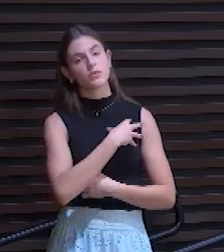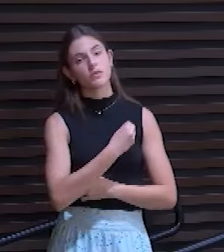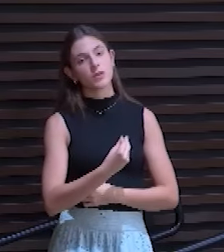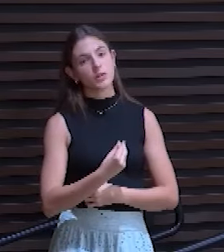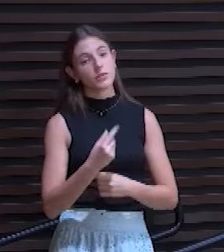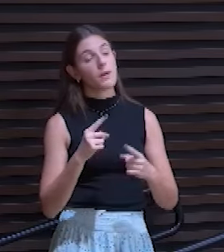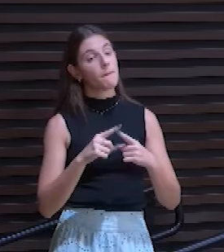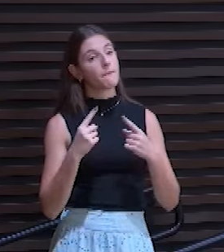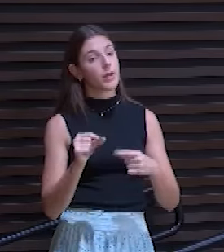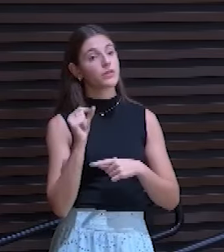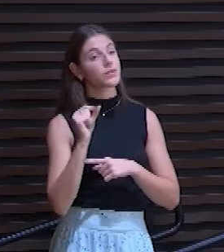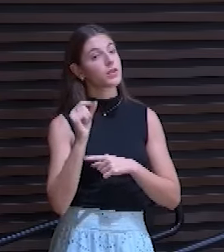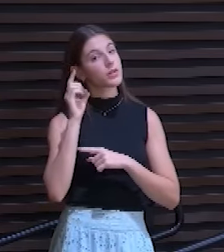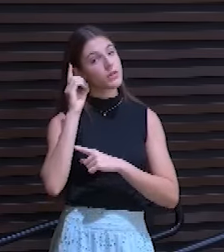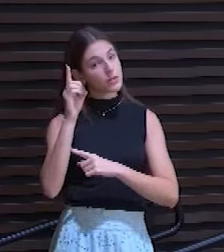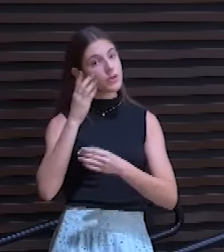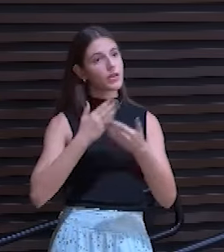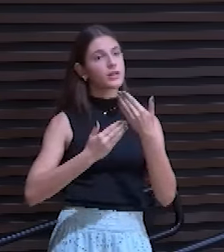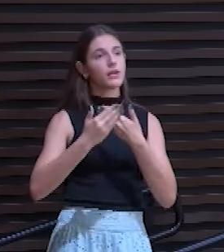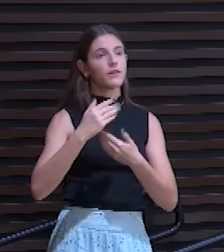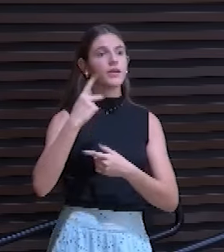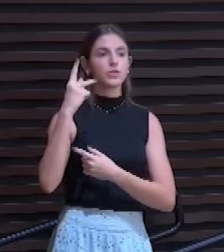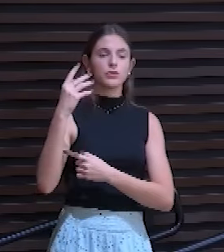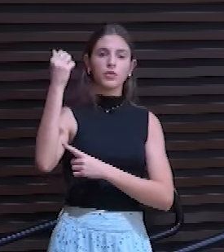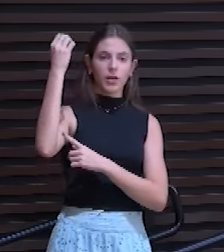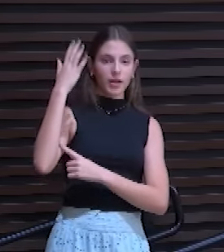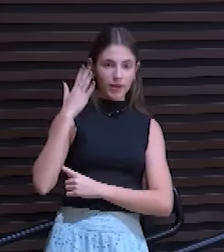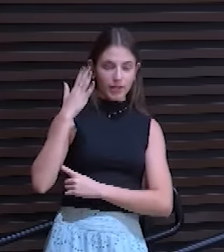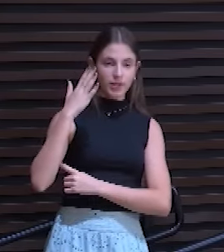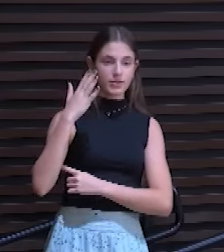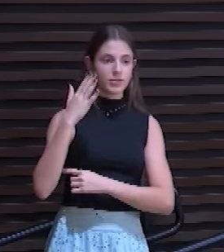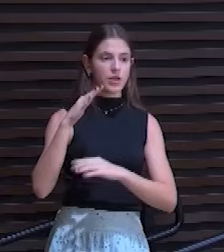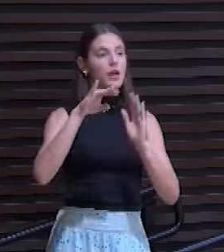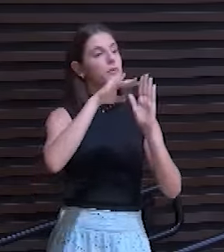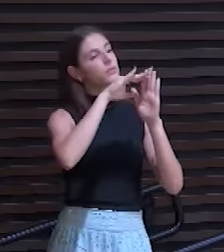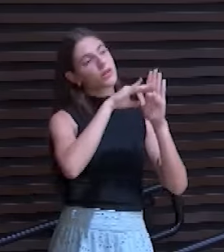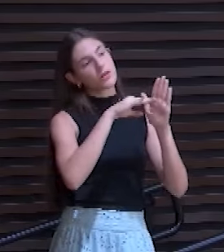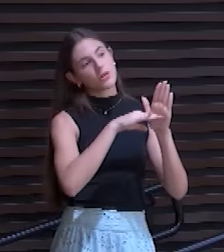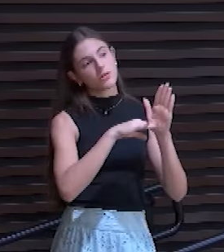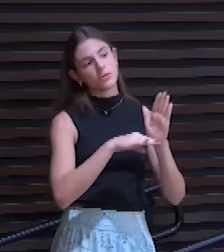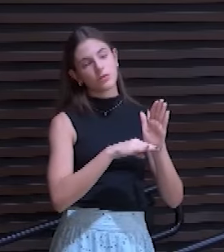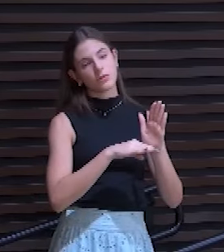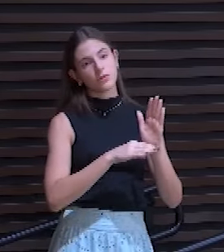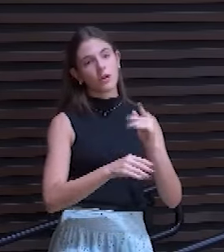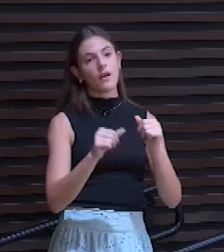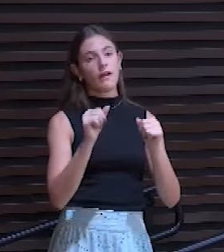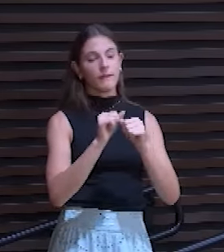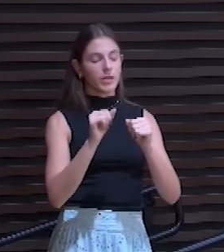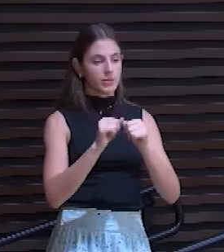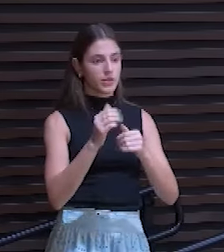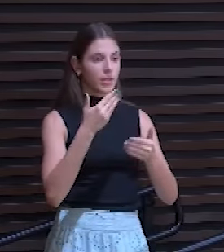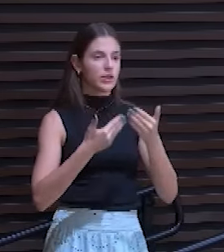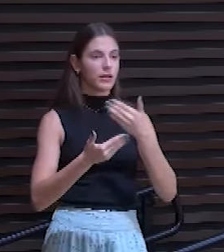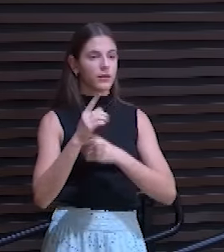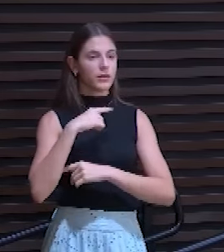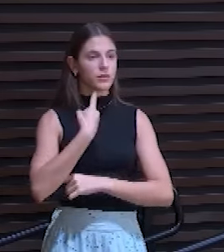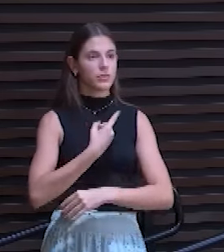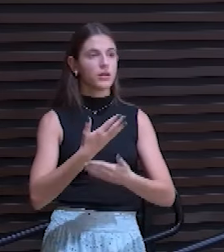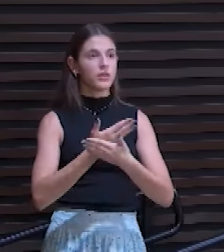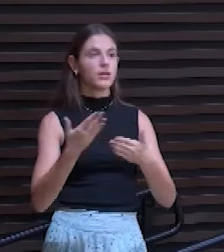sua graça, planejou ou fazer por meio de nós neles. Oh,